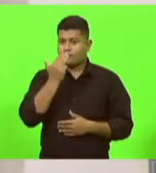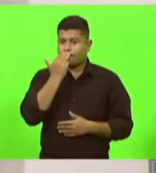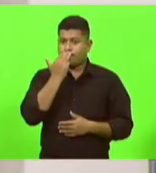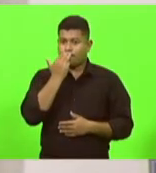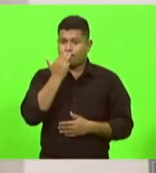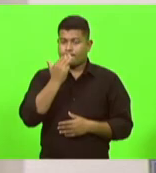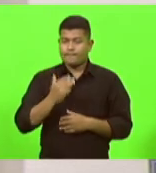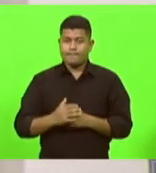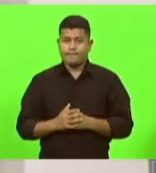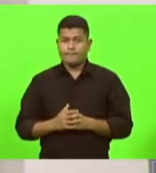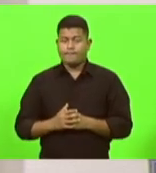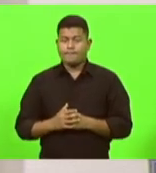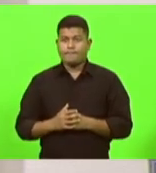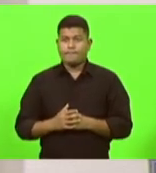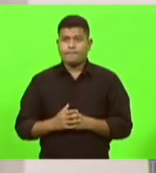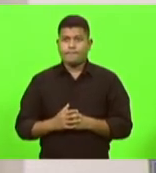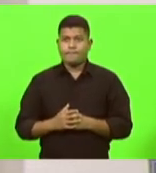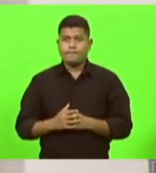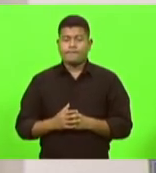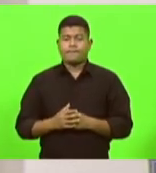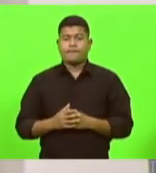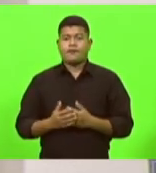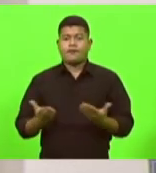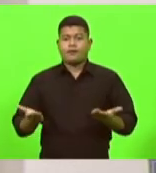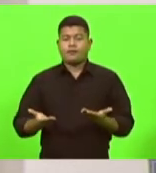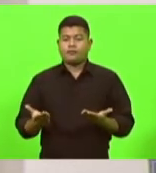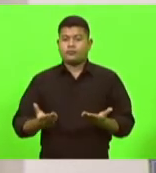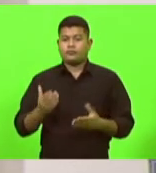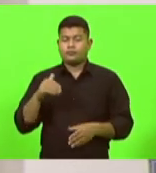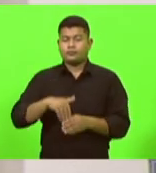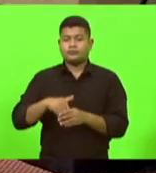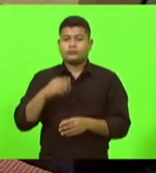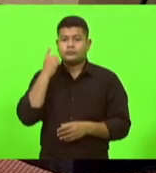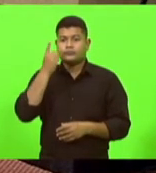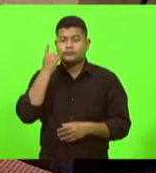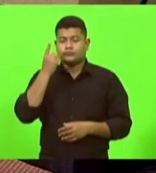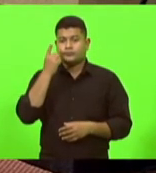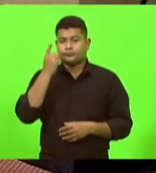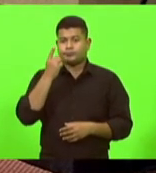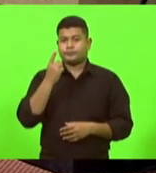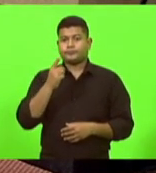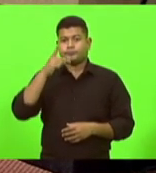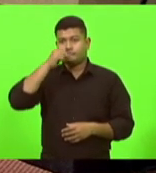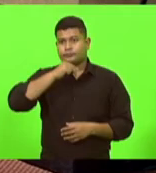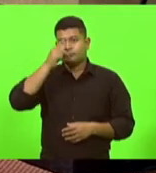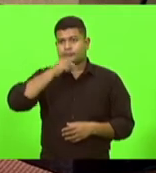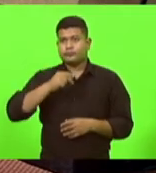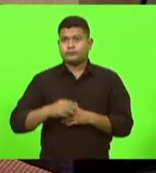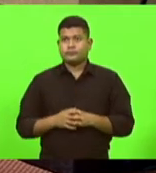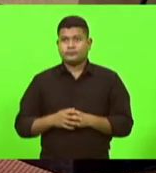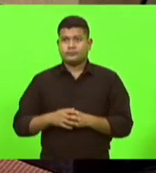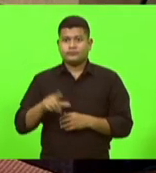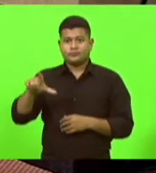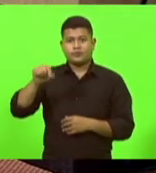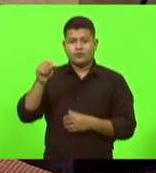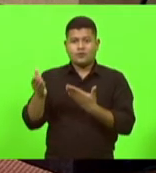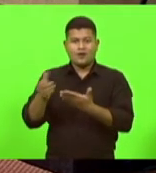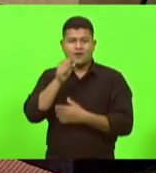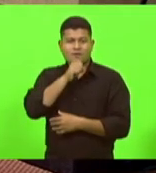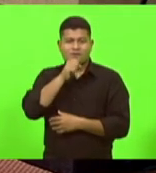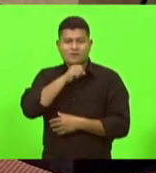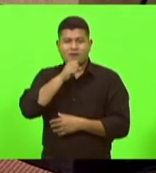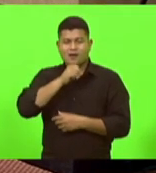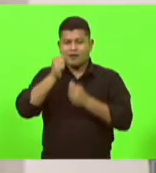Obrigado, deputado. Como vota o deputado Kennedy Nunes? Eu voto no nono de cabeça branca, deputado Moacir